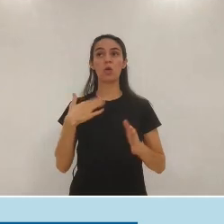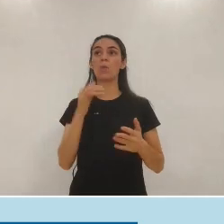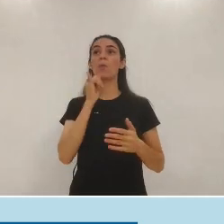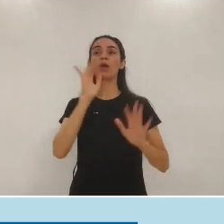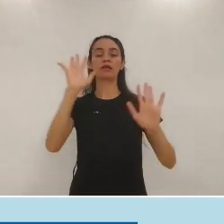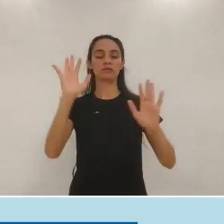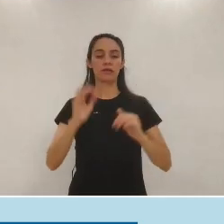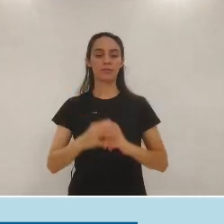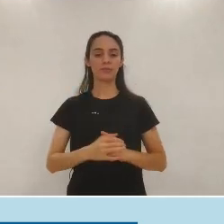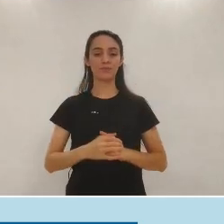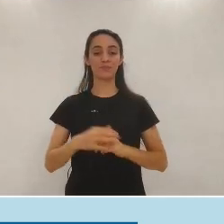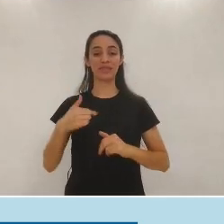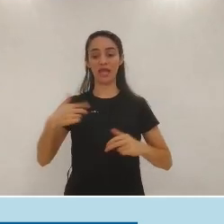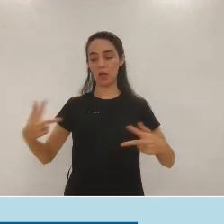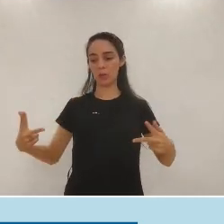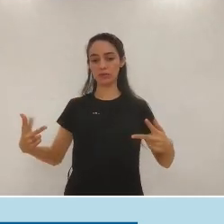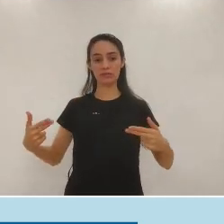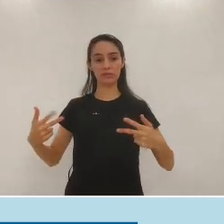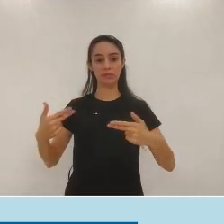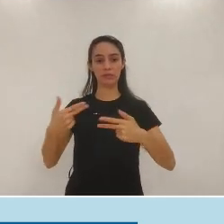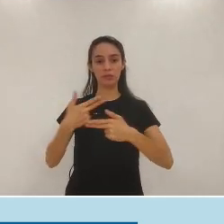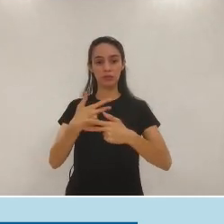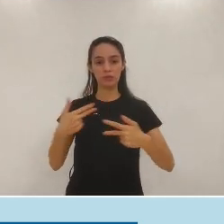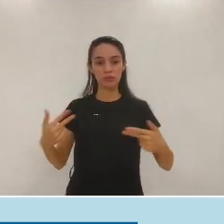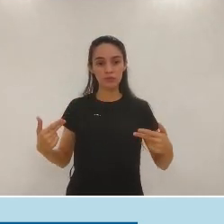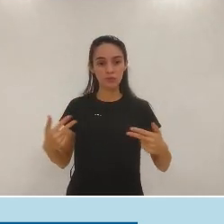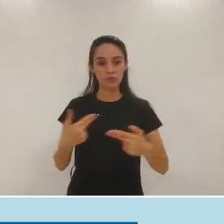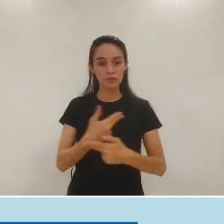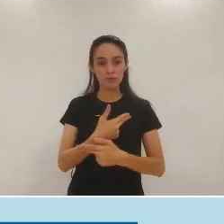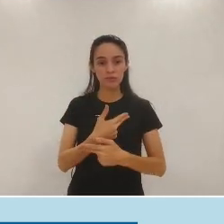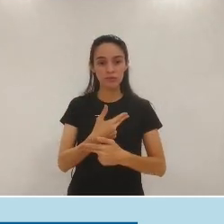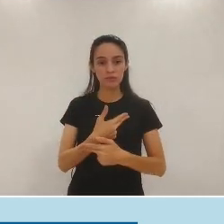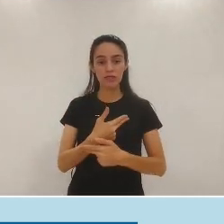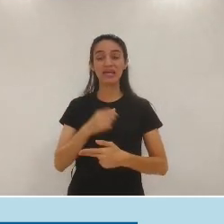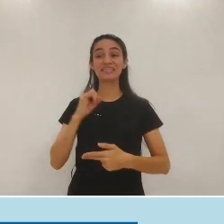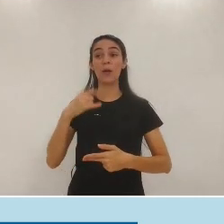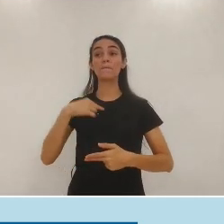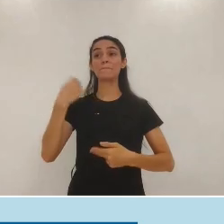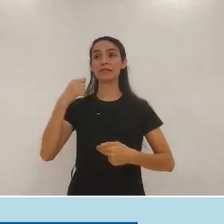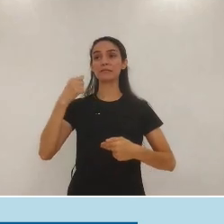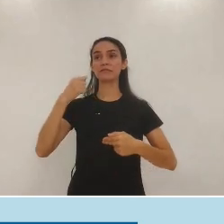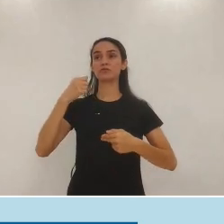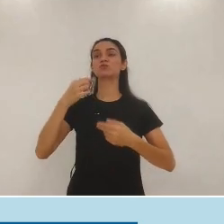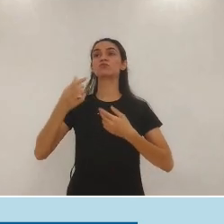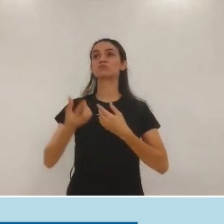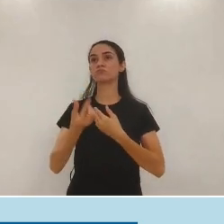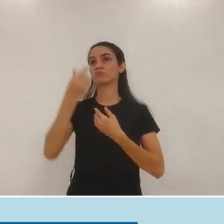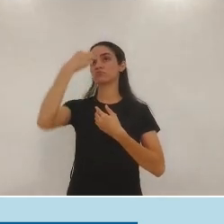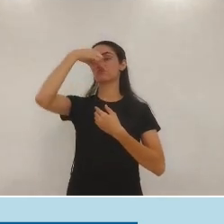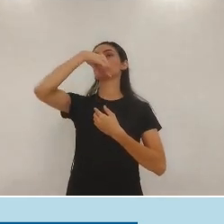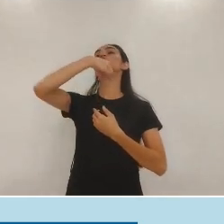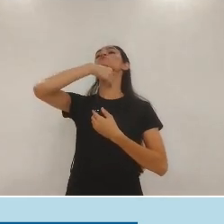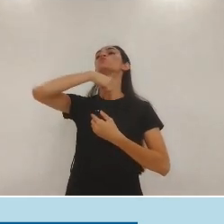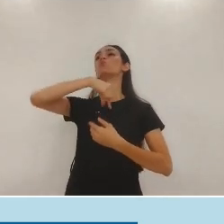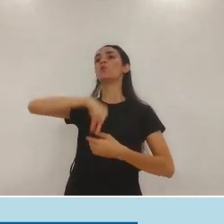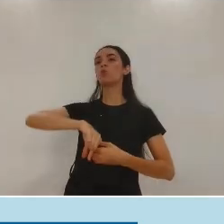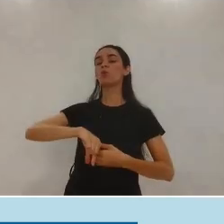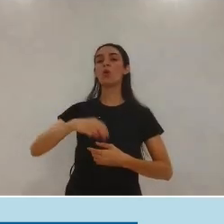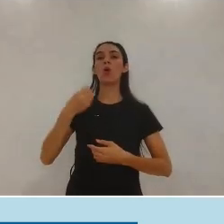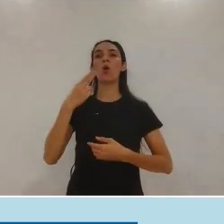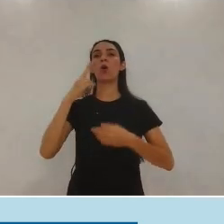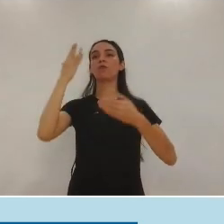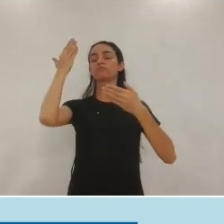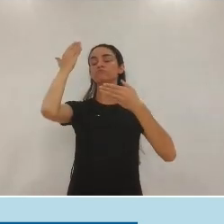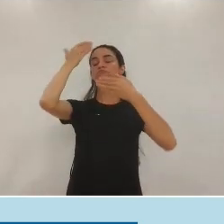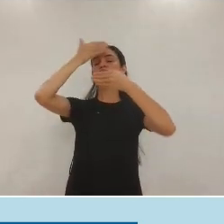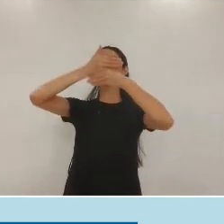de cirurgia na qual eu tenha que ser sedada ou entubada, ou tiver que fazer algum tipo de manipulação